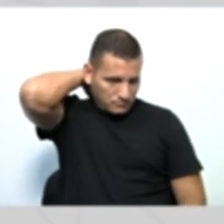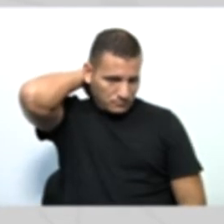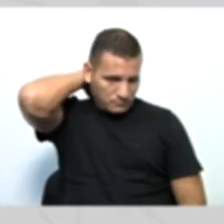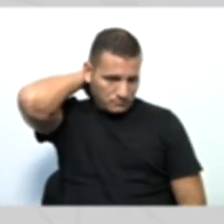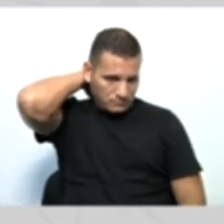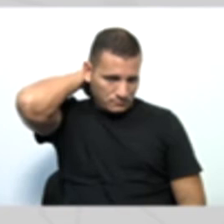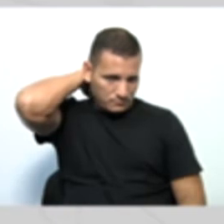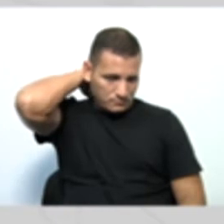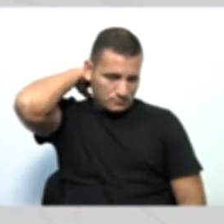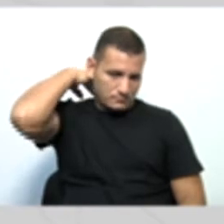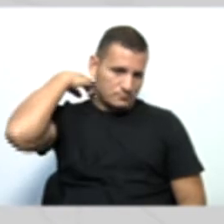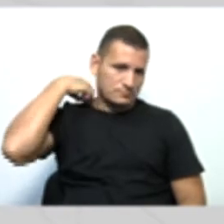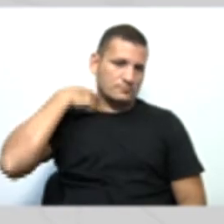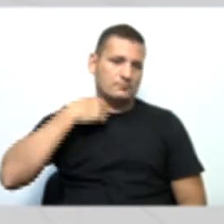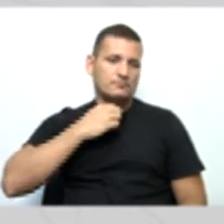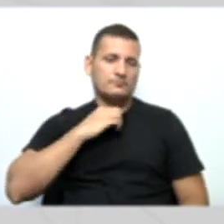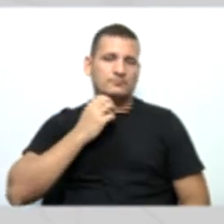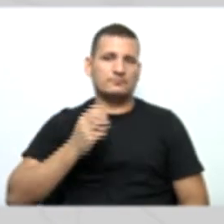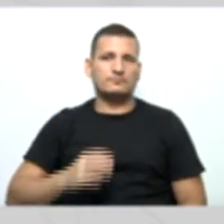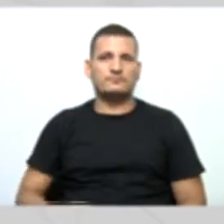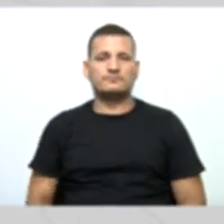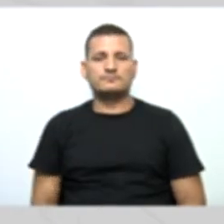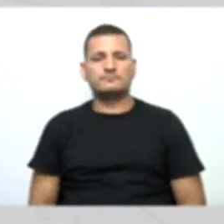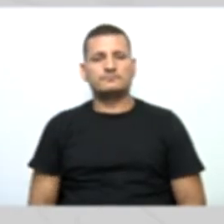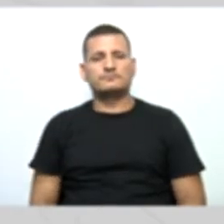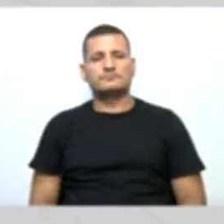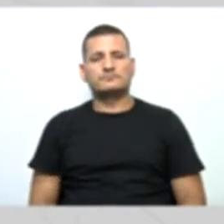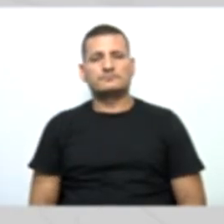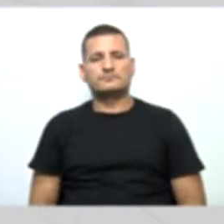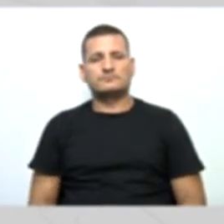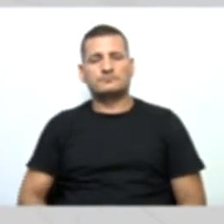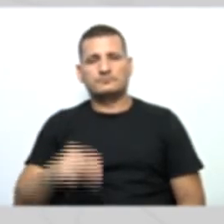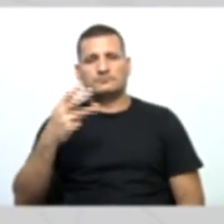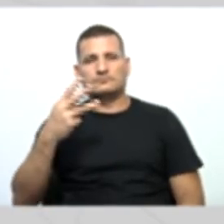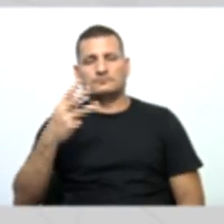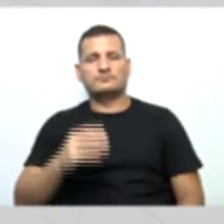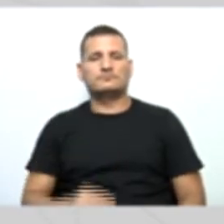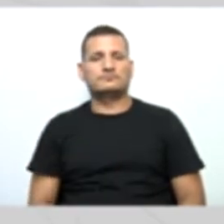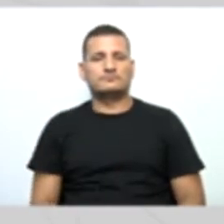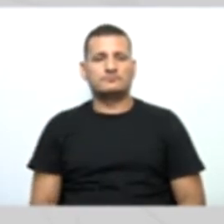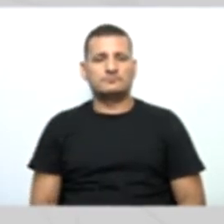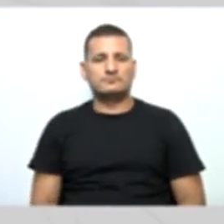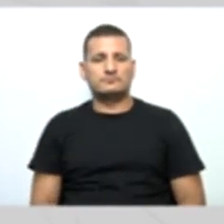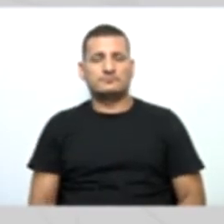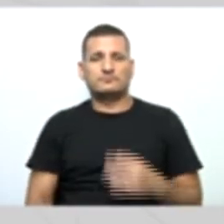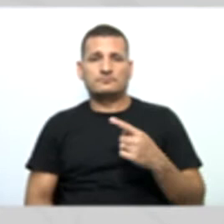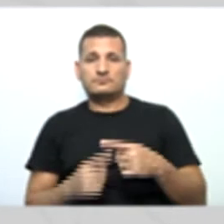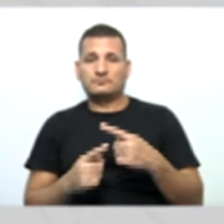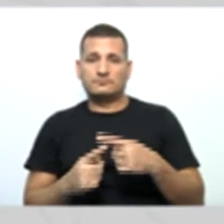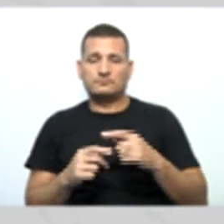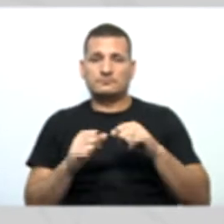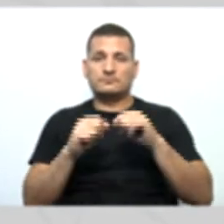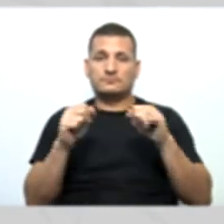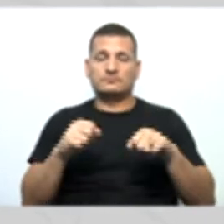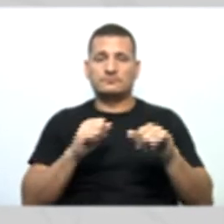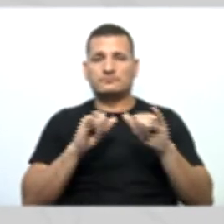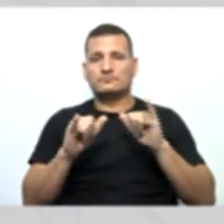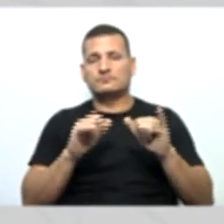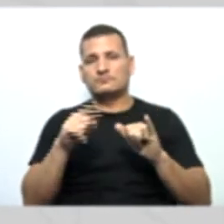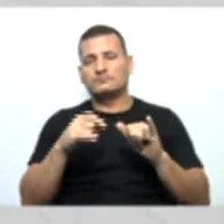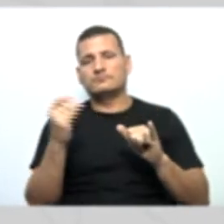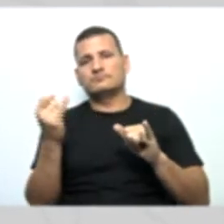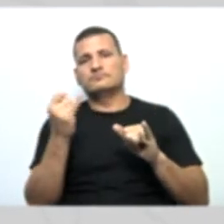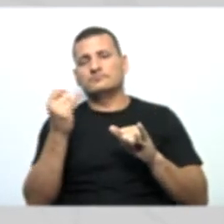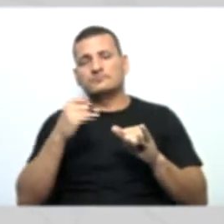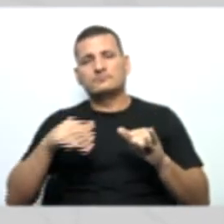aqui, a 3. Por que os sistemas de informação são importantes no mundo